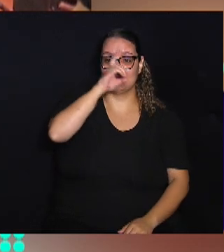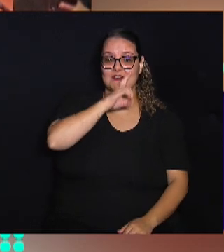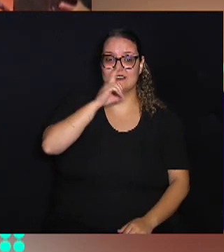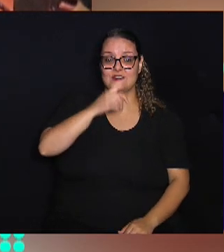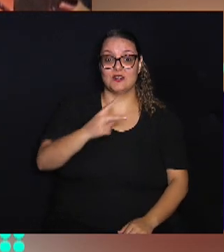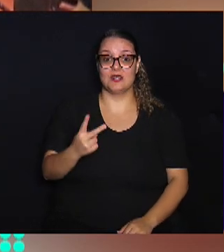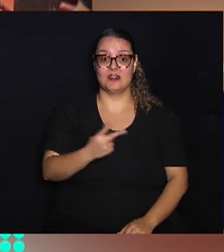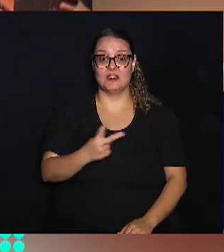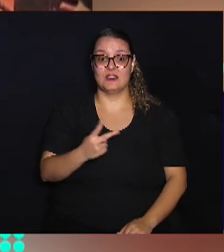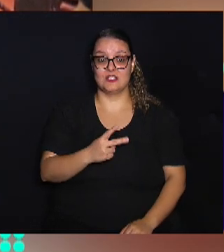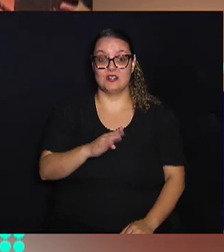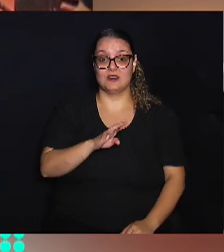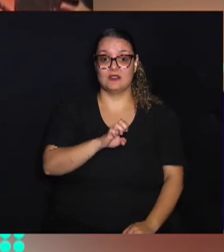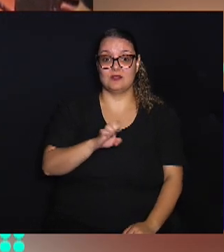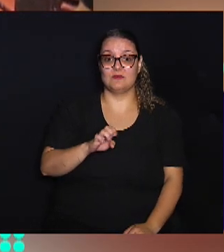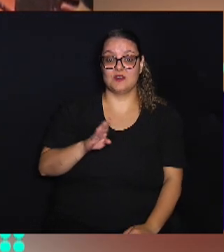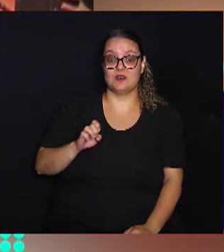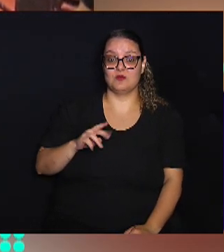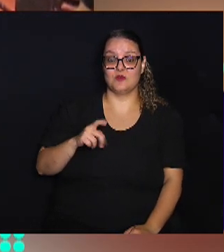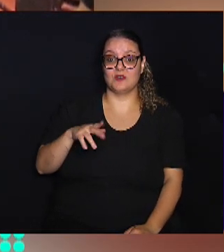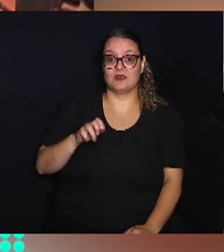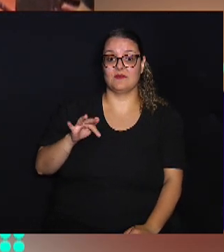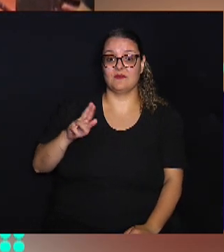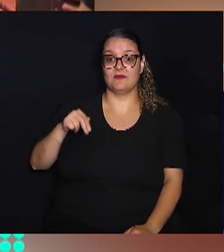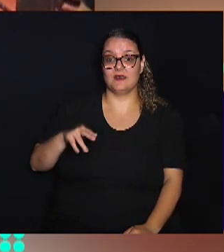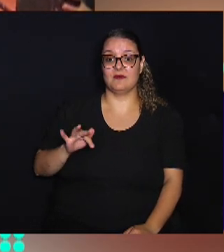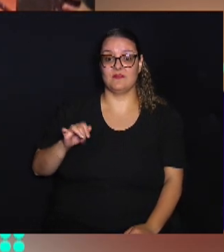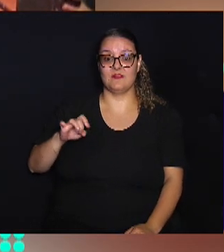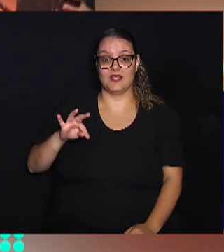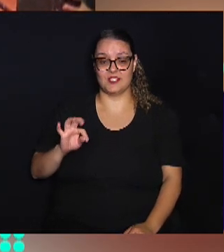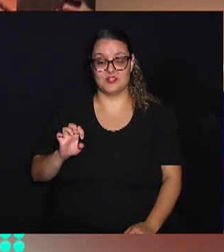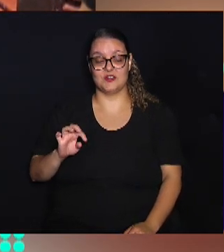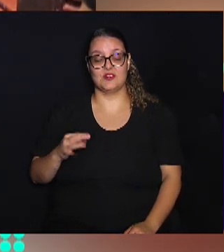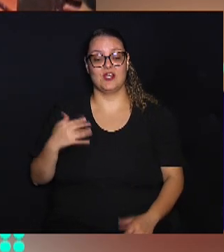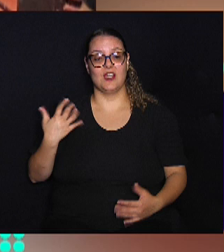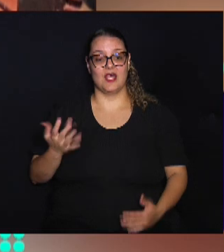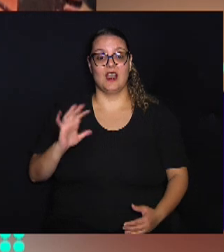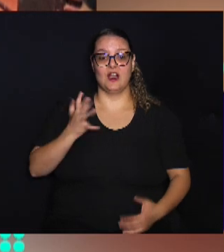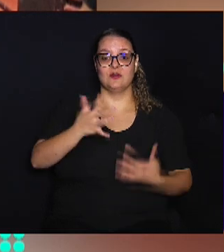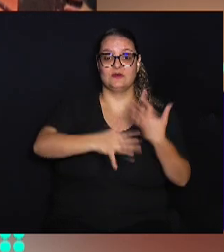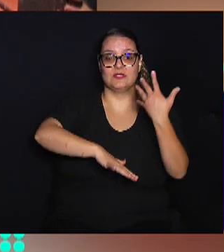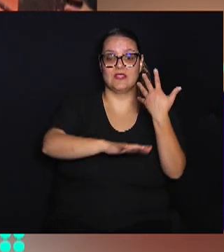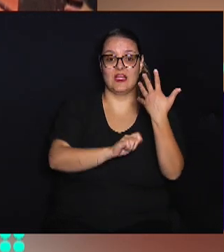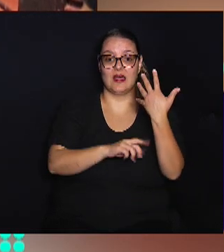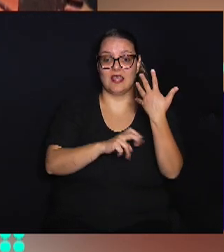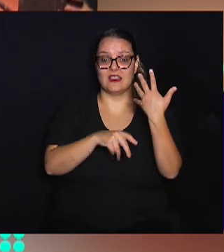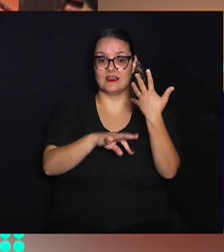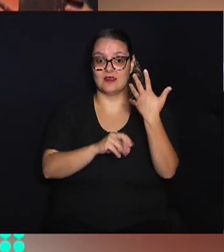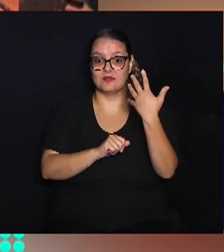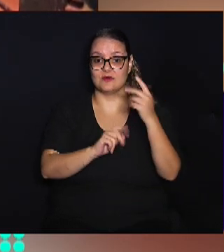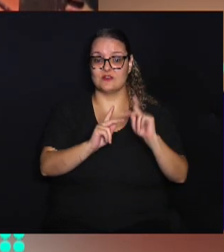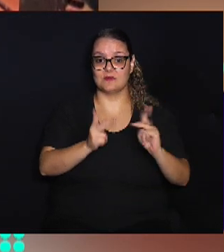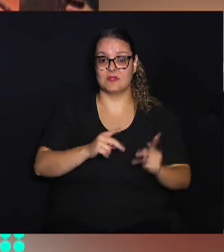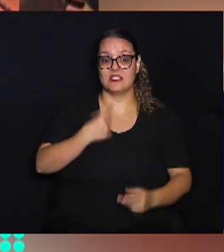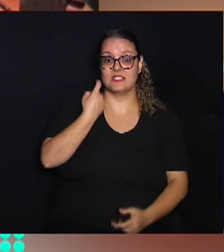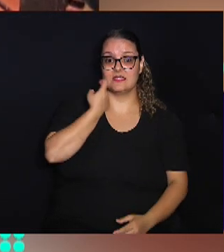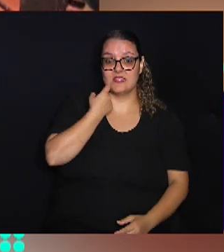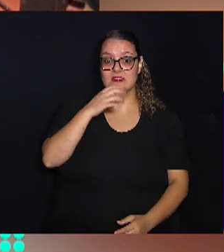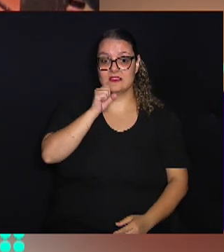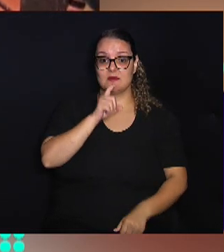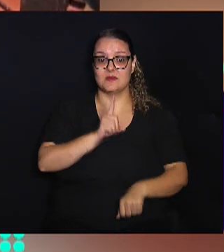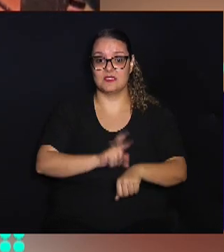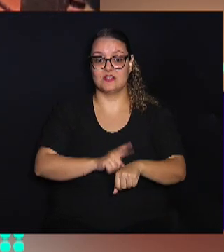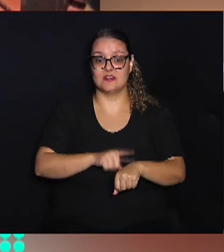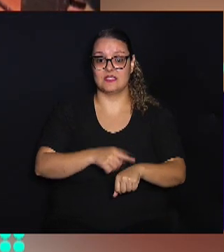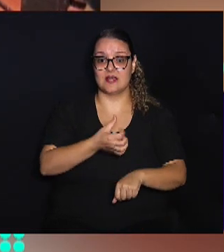a segunda Beer Burger Fan Fest. Ela acontece na Praça Arautos da Paz, sexta e sábado, a partir